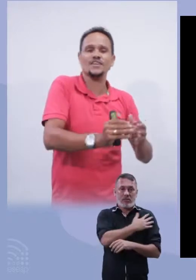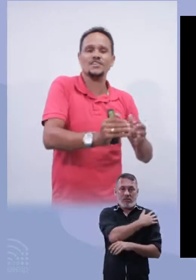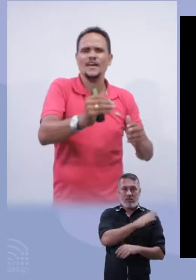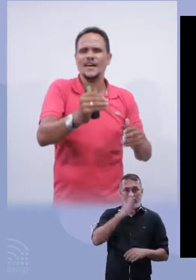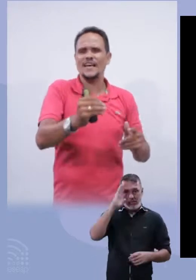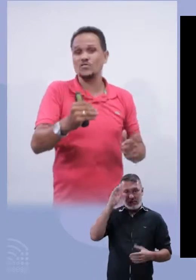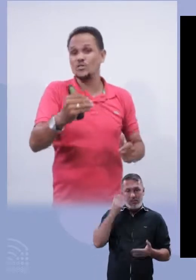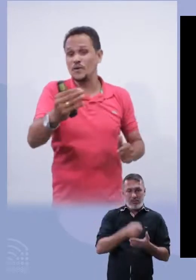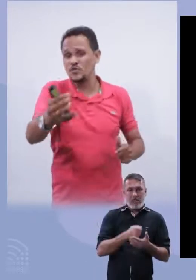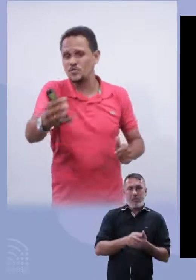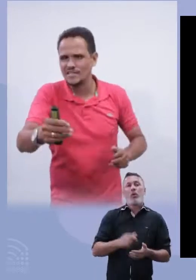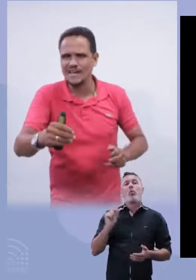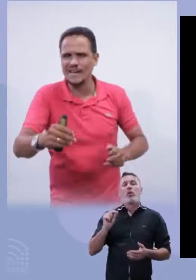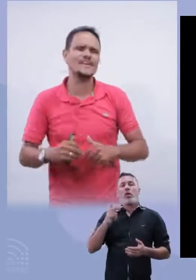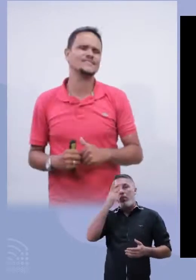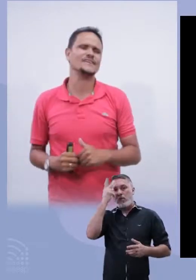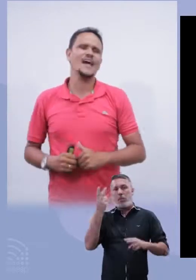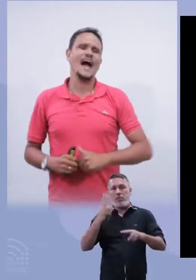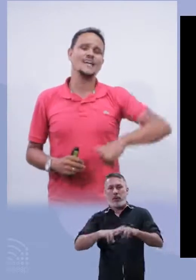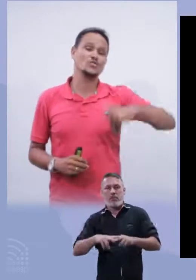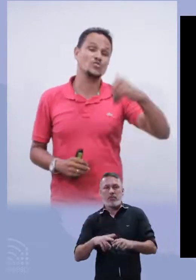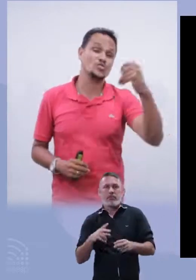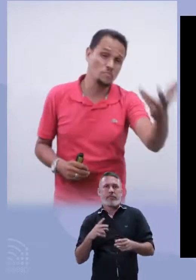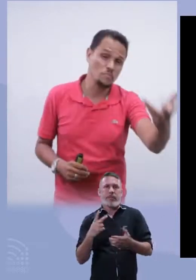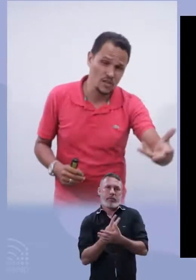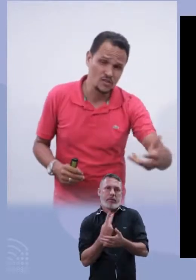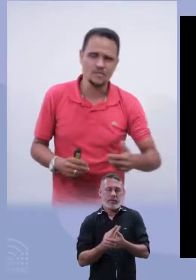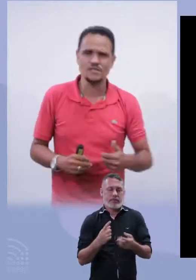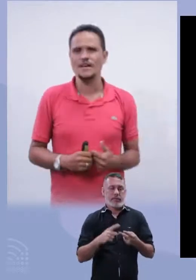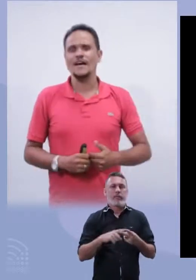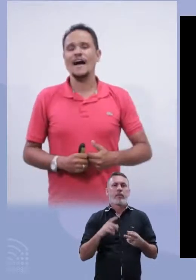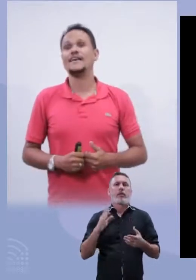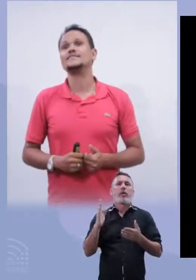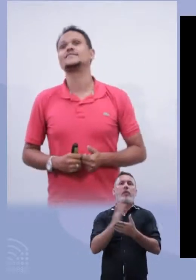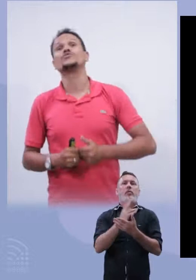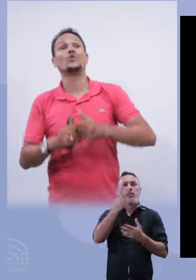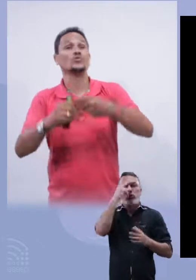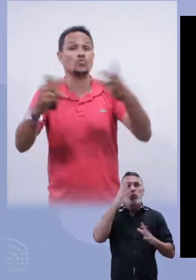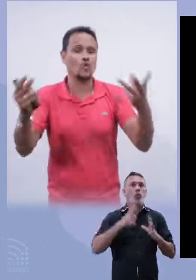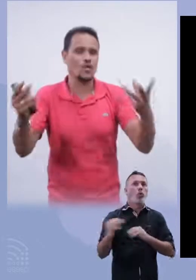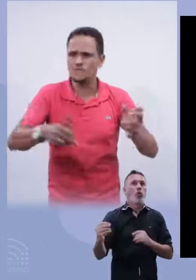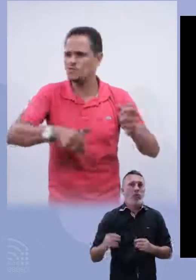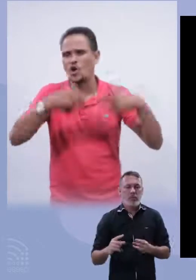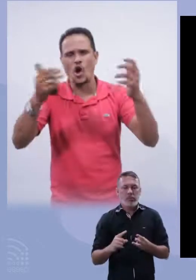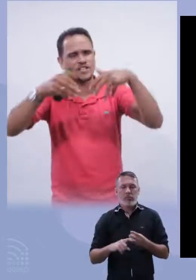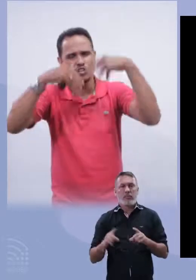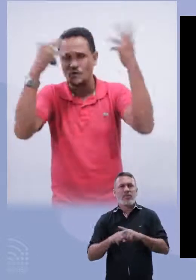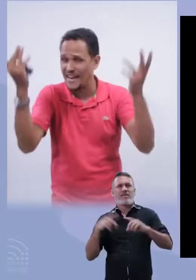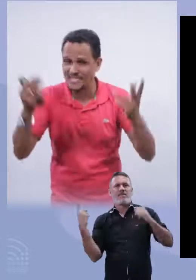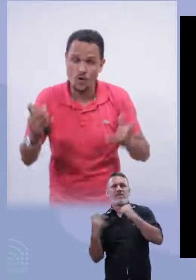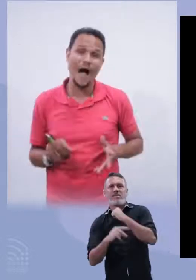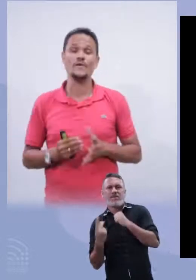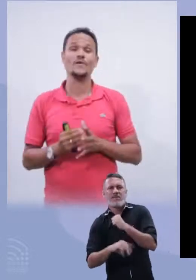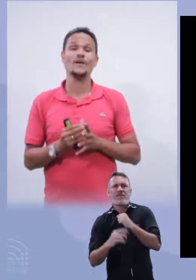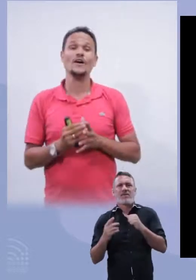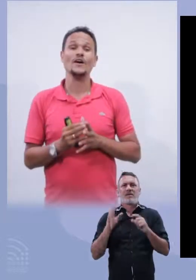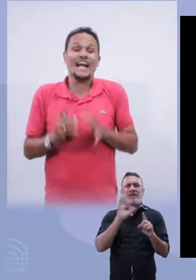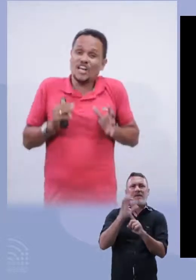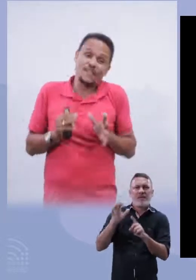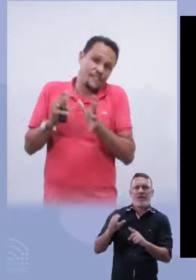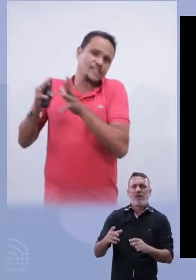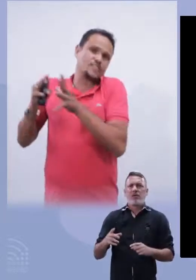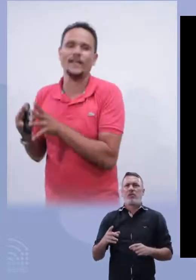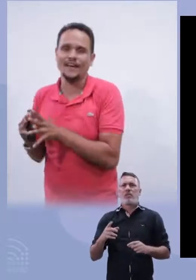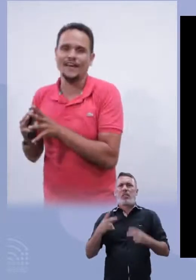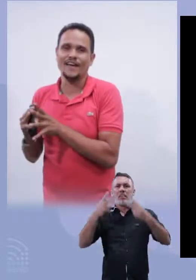Ou seja, questão de prisões ilegais, a questão de sumiços, a questão de tortura psicológica, não me interessa qual,